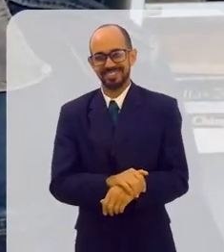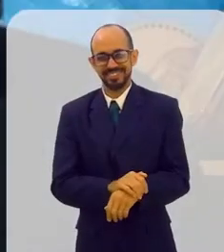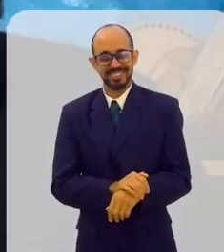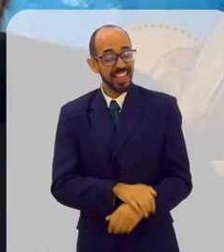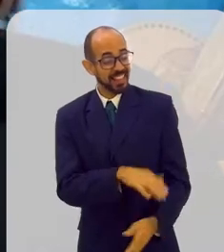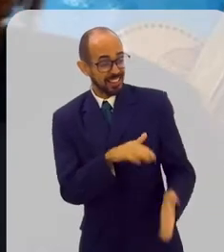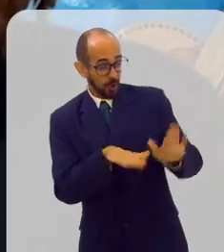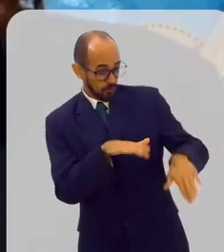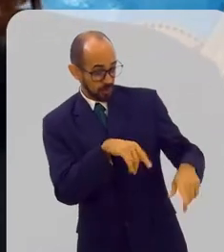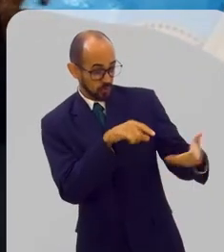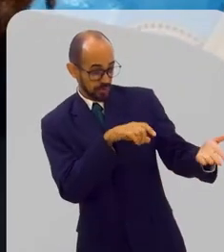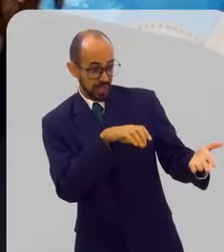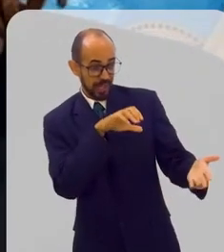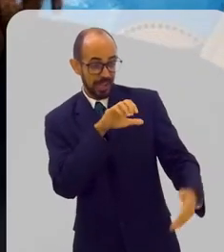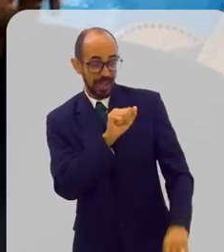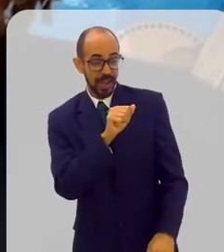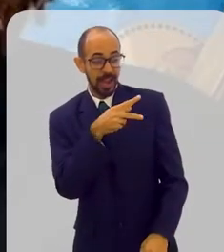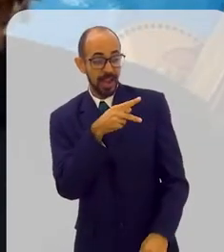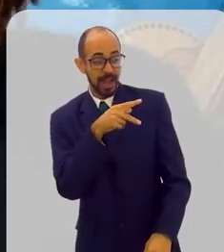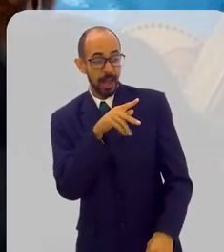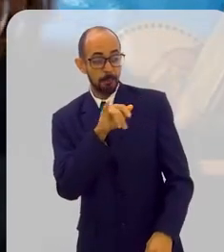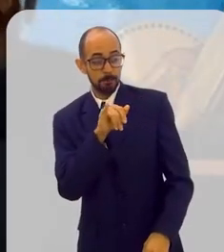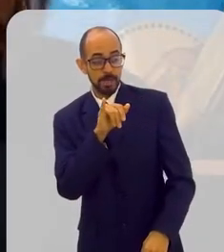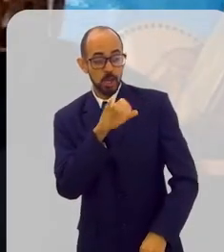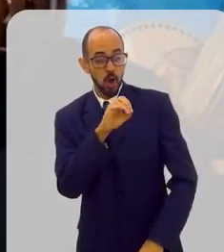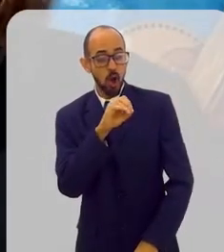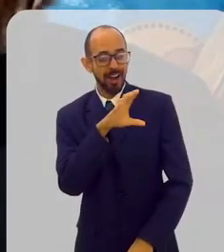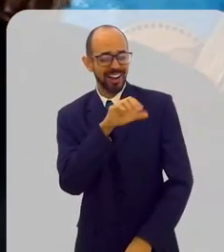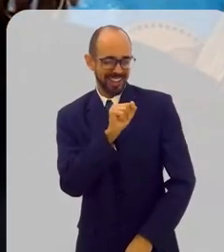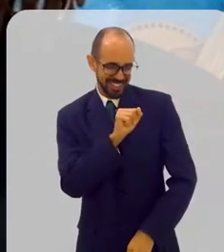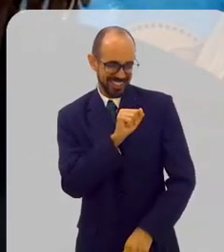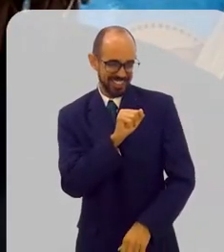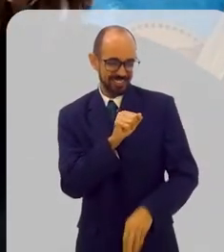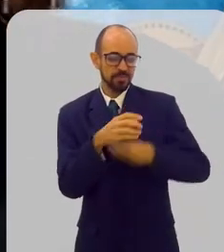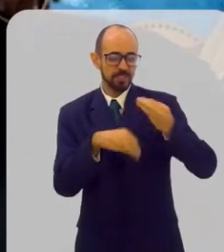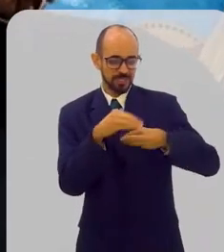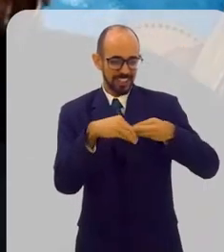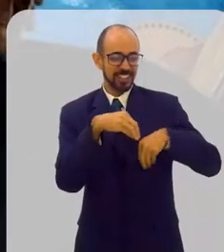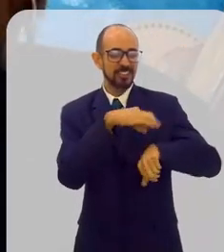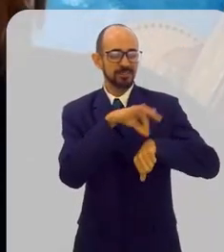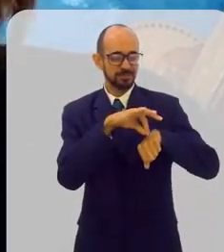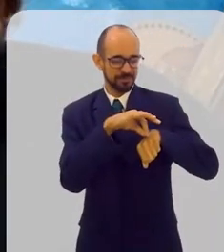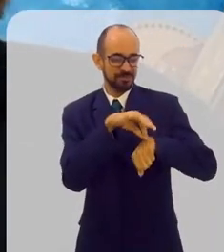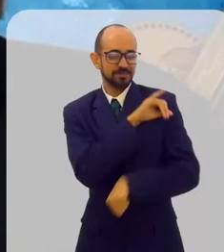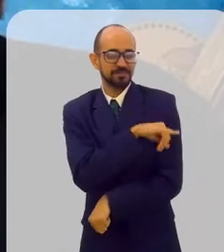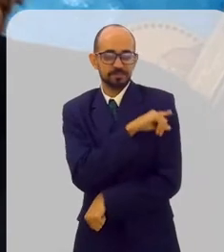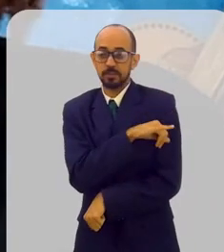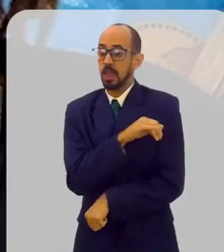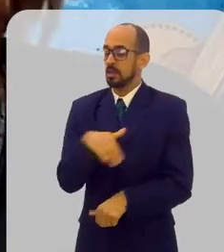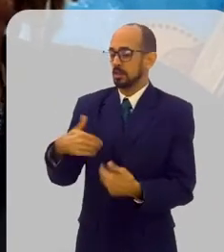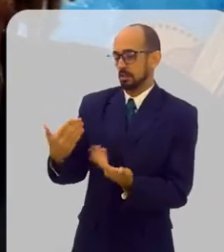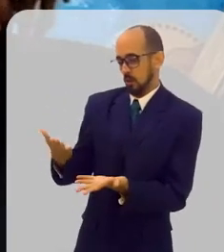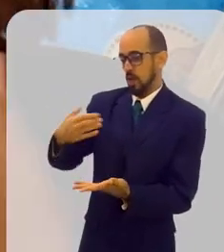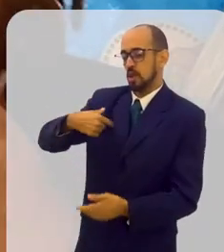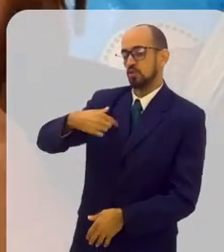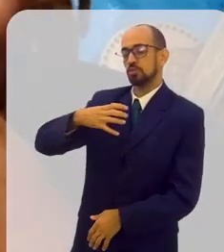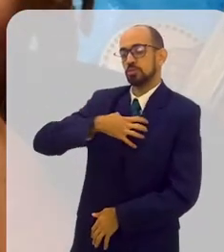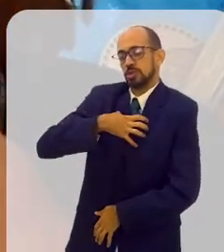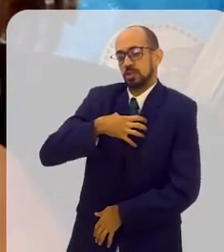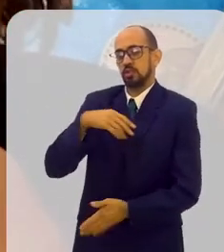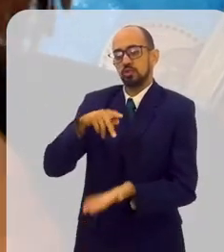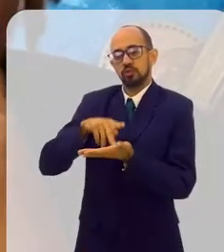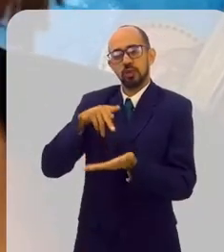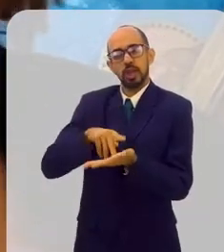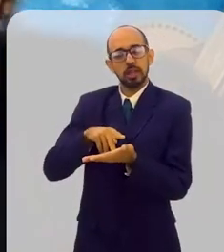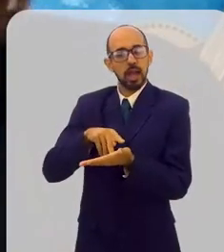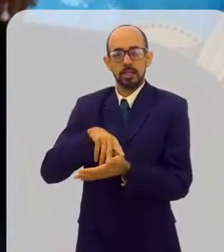capioca. Rapaz, já me provocaram nesse lugar. Eu me sinto muito capixaba.